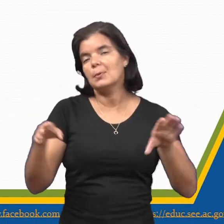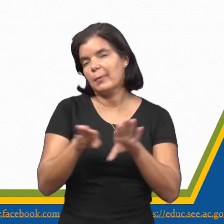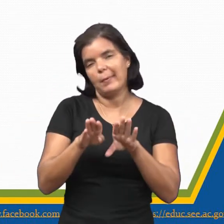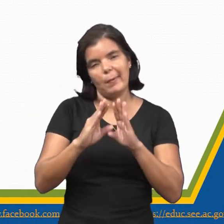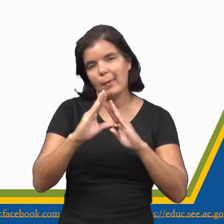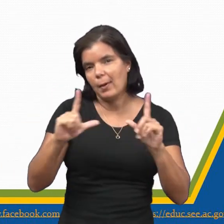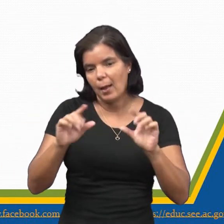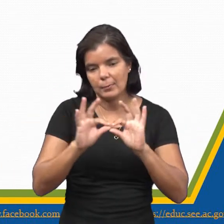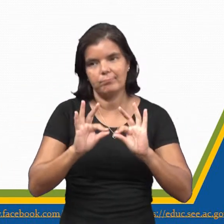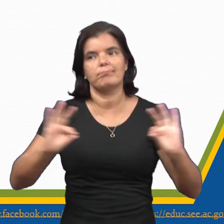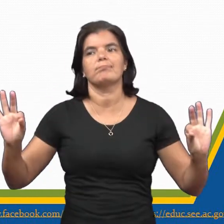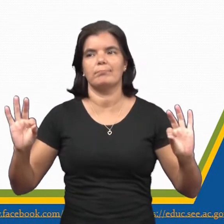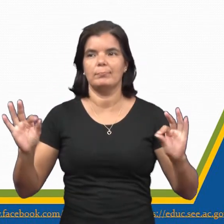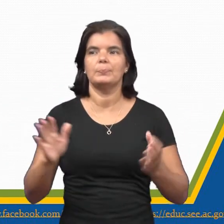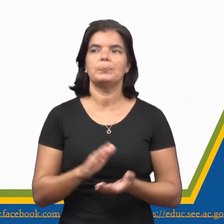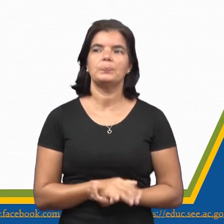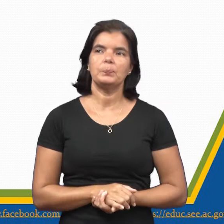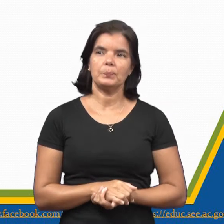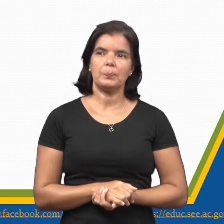área, evidentemente.